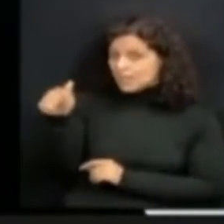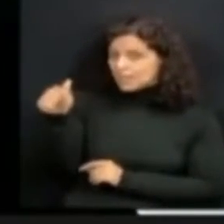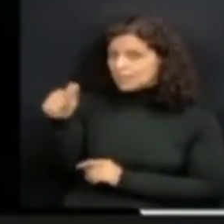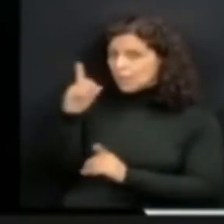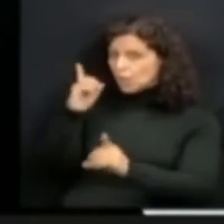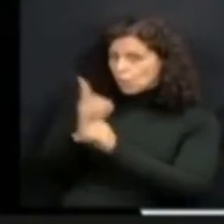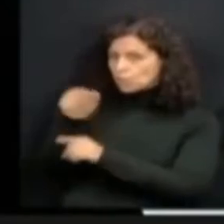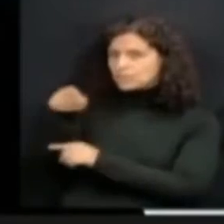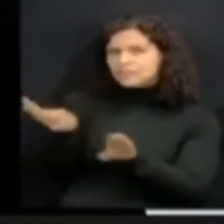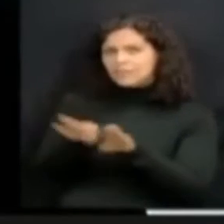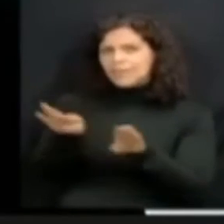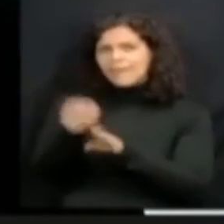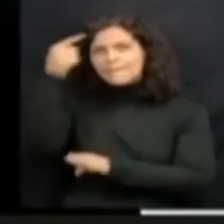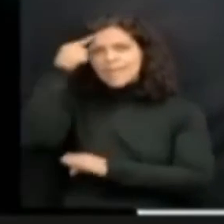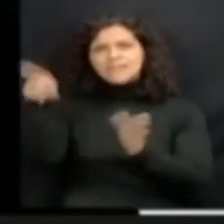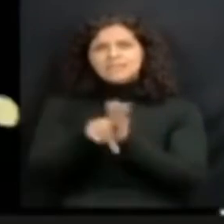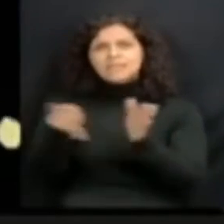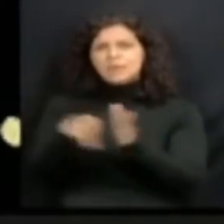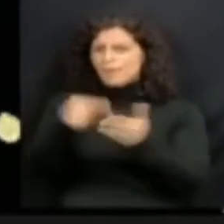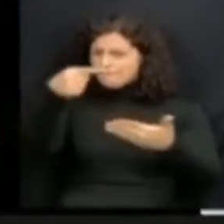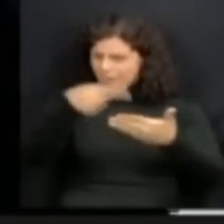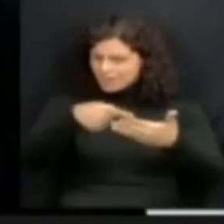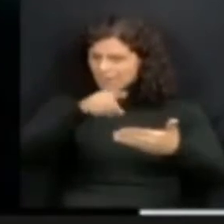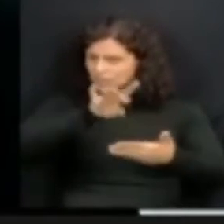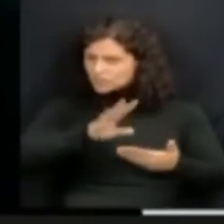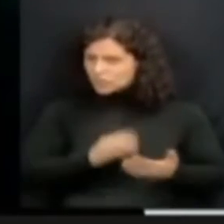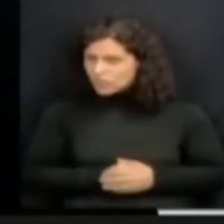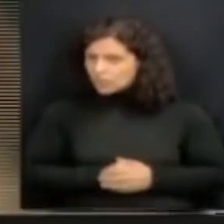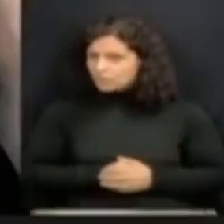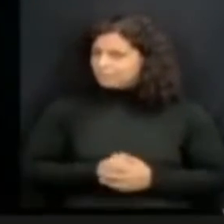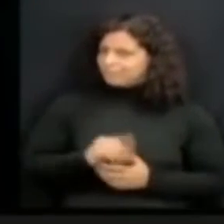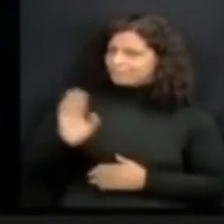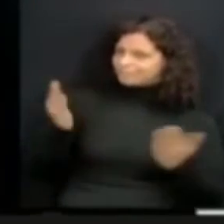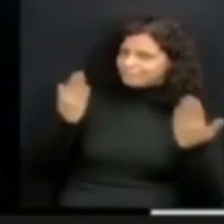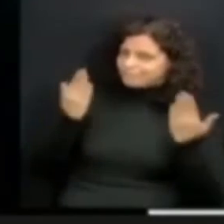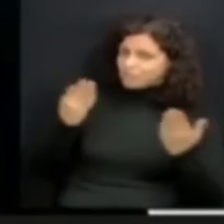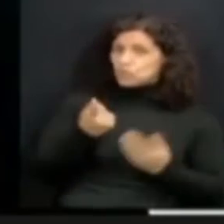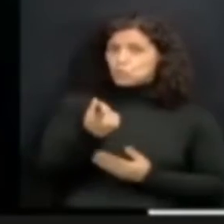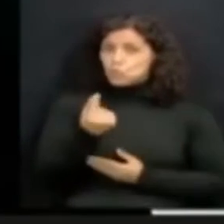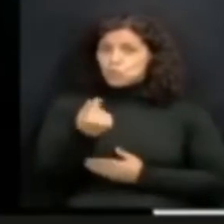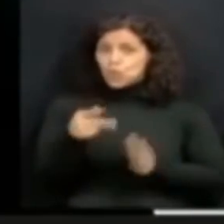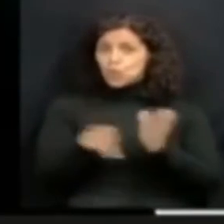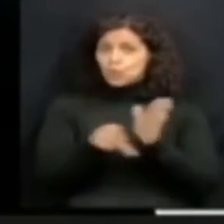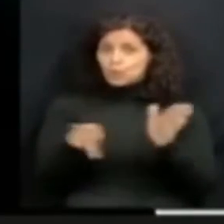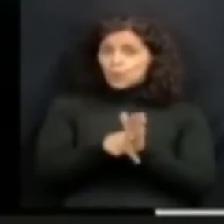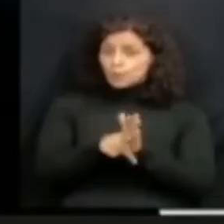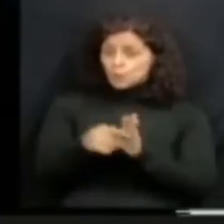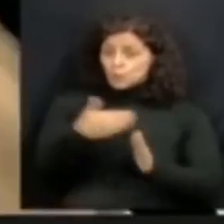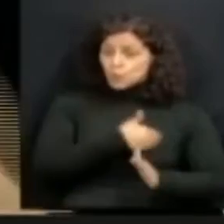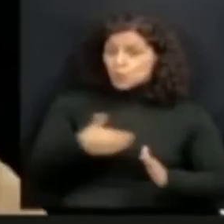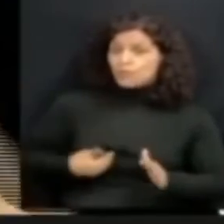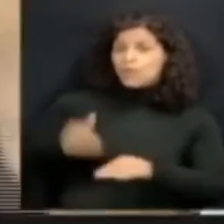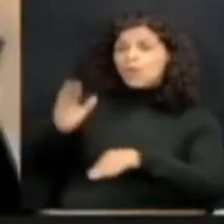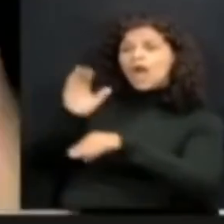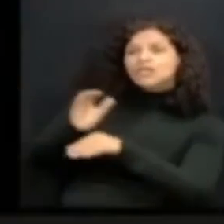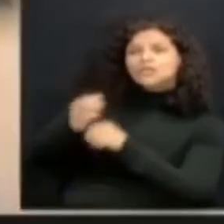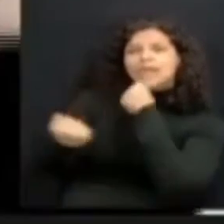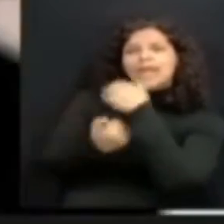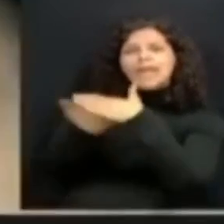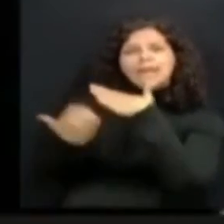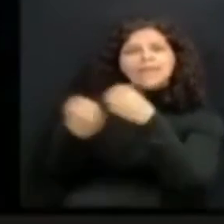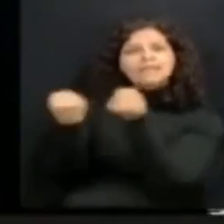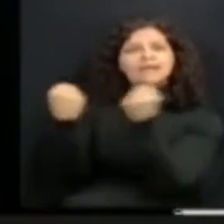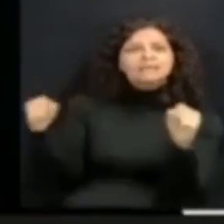aqui hoje, não são só para tratar do pedágio pelo jeito. O dinheiro do Estado está indo para privilegiar grupos